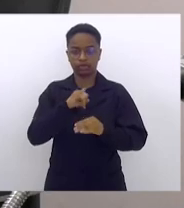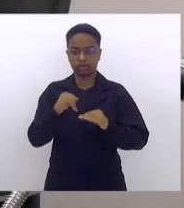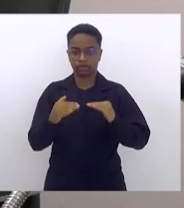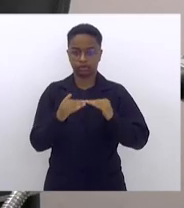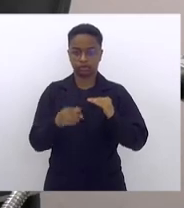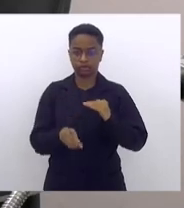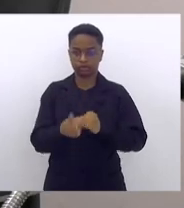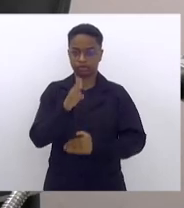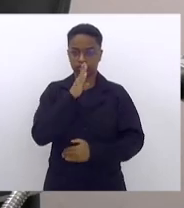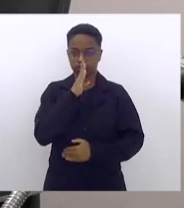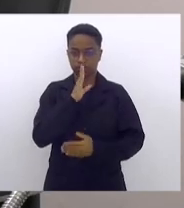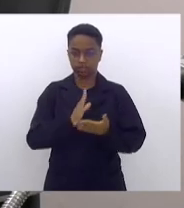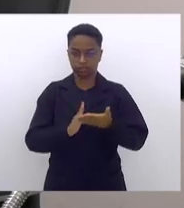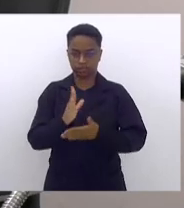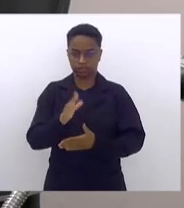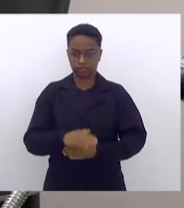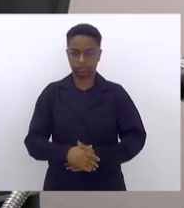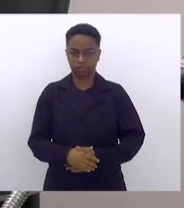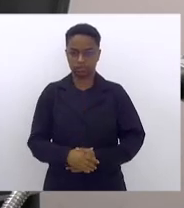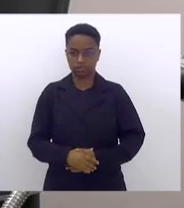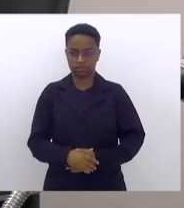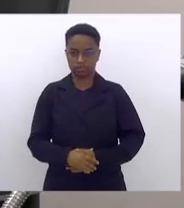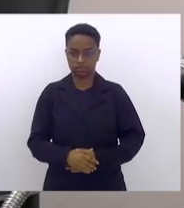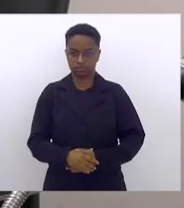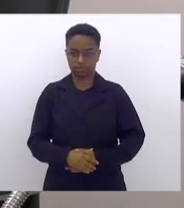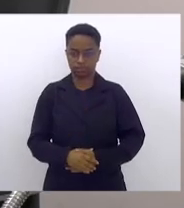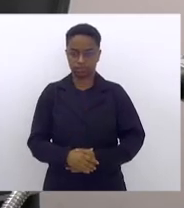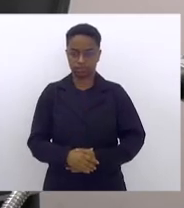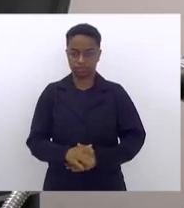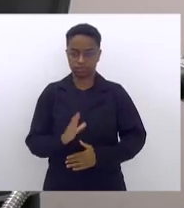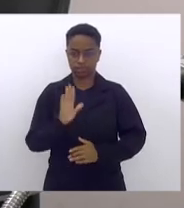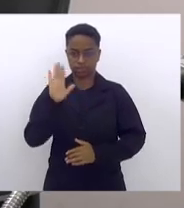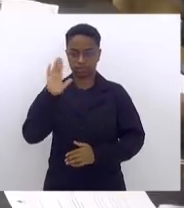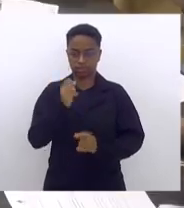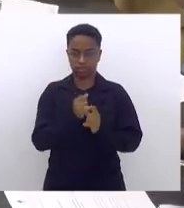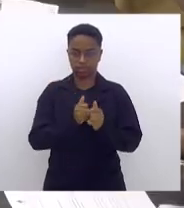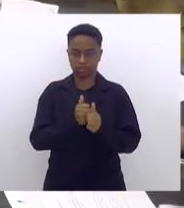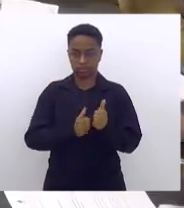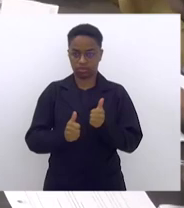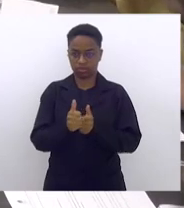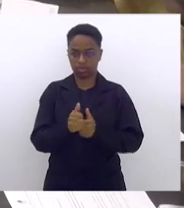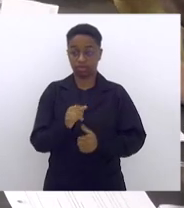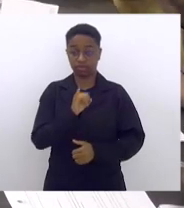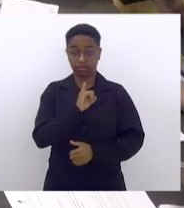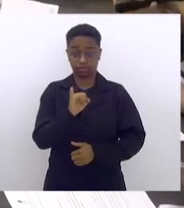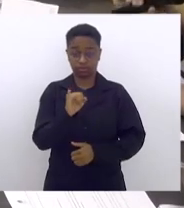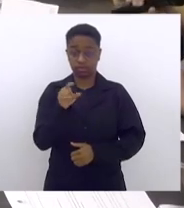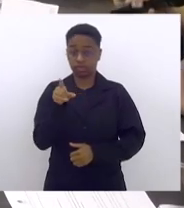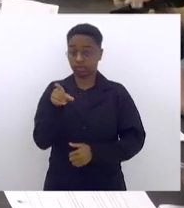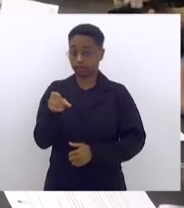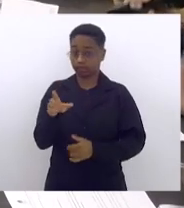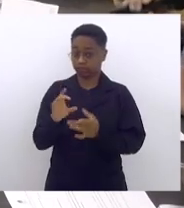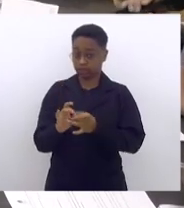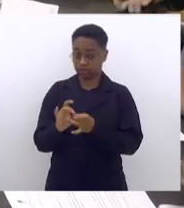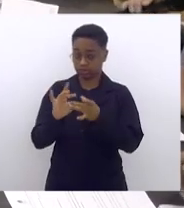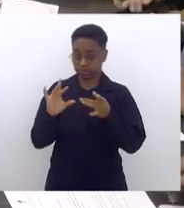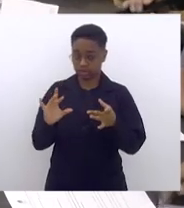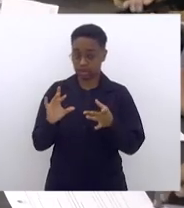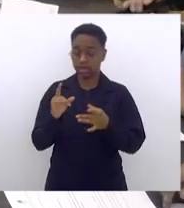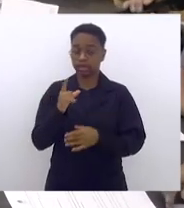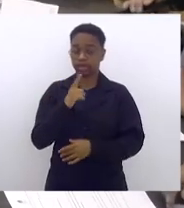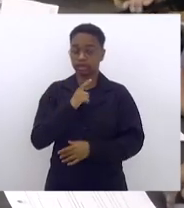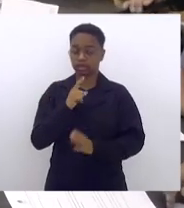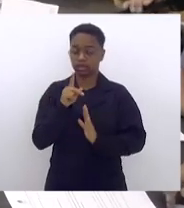aprovam, permaneçam como estão, aprovado. É uma questão de ordem, presidente. Questão de ordem, deputado Carlos Mink. Caso Vossa Excelência conceda, tenho